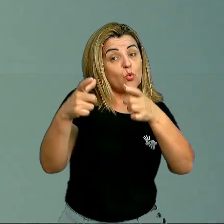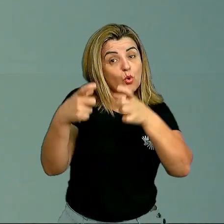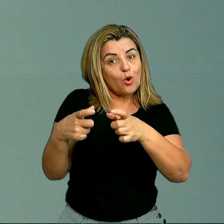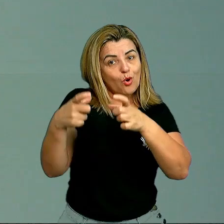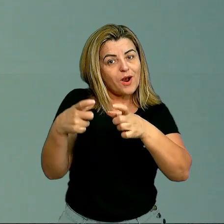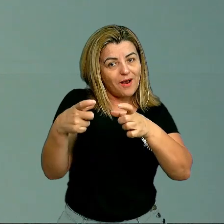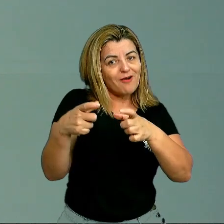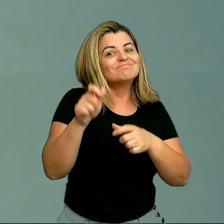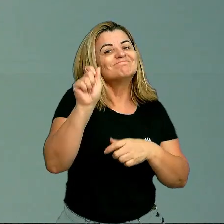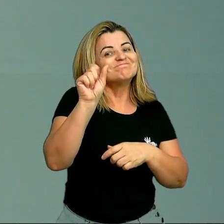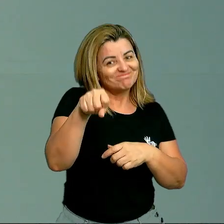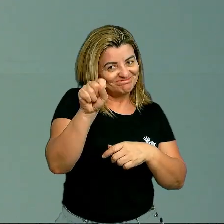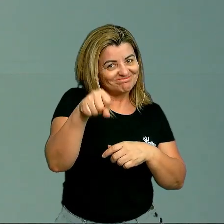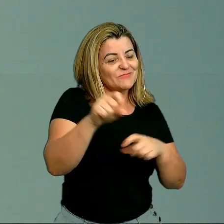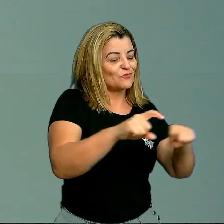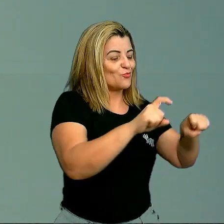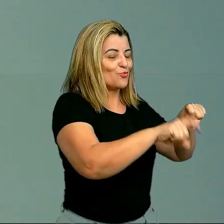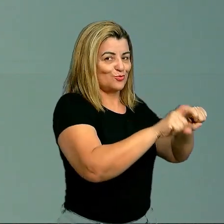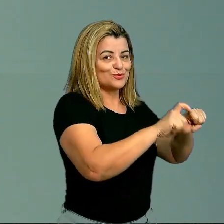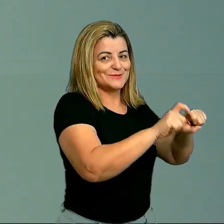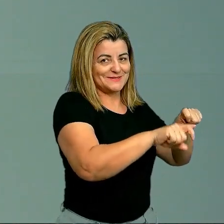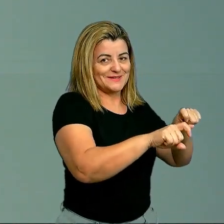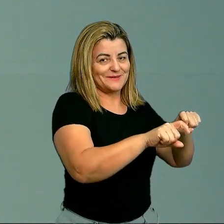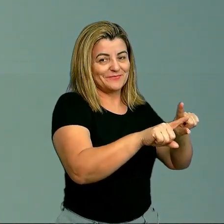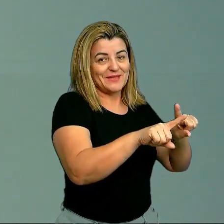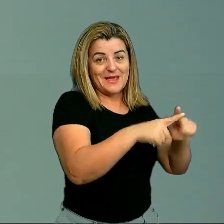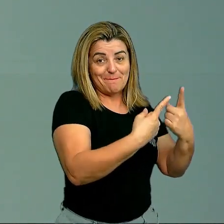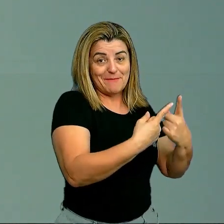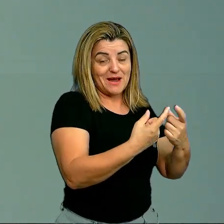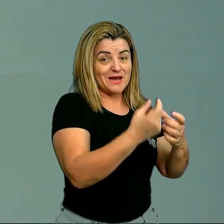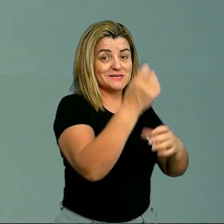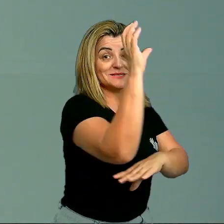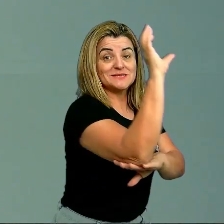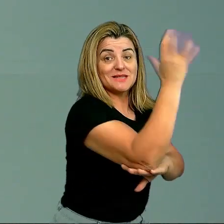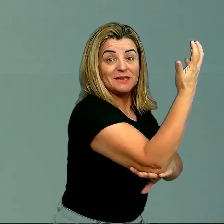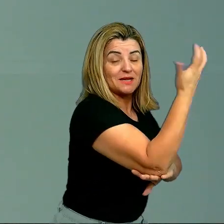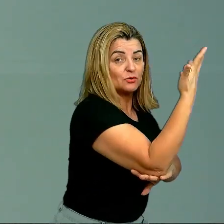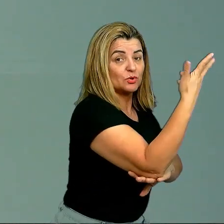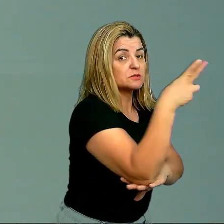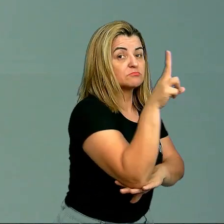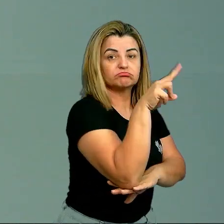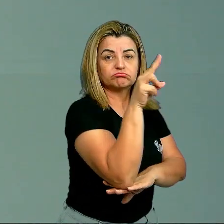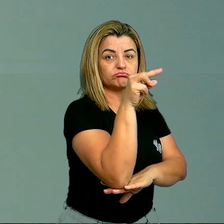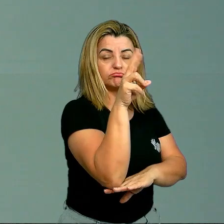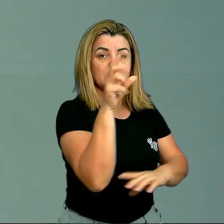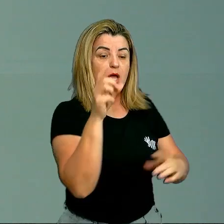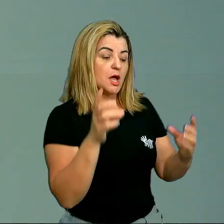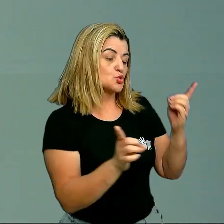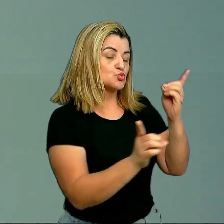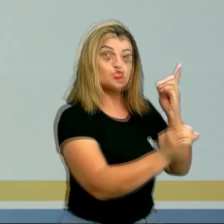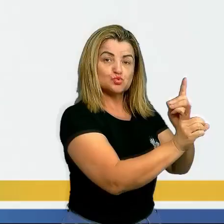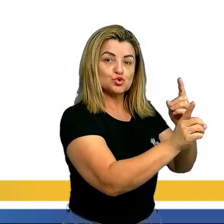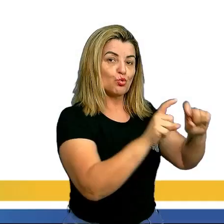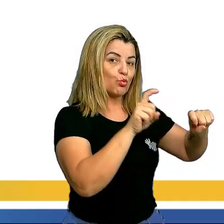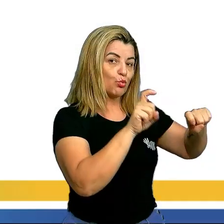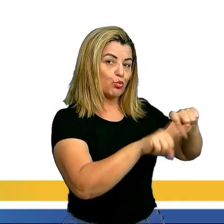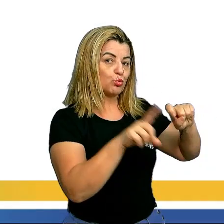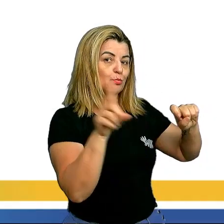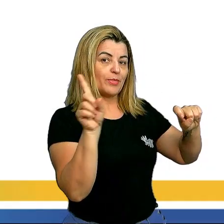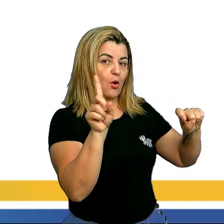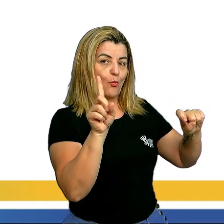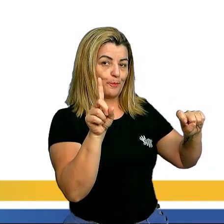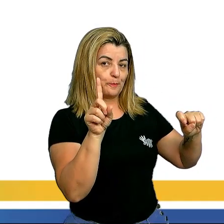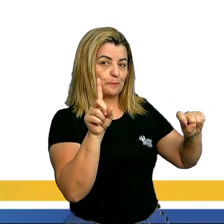vão gerar, sim, descendentes férteis. Só que na natureza, isso nunca vai acontecer. É por isso que ele se torna aí um